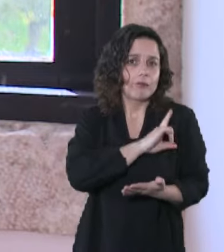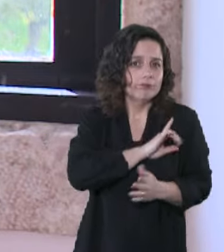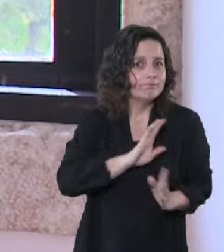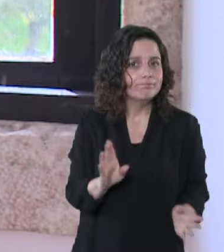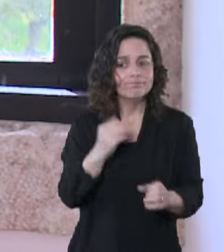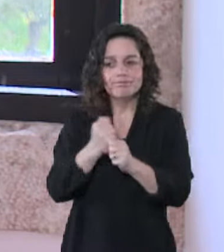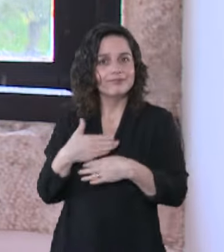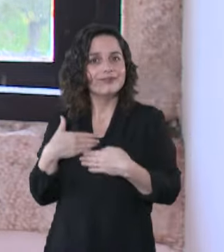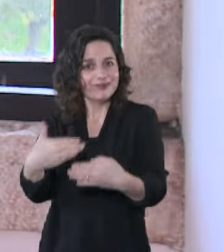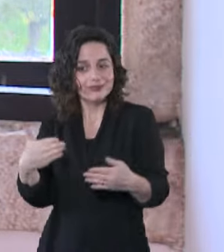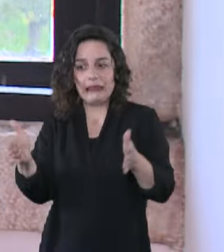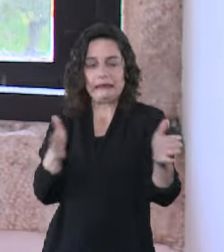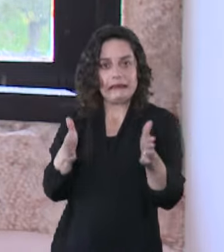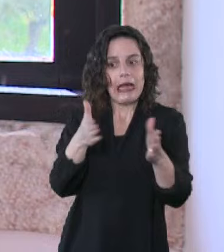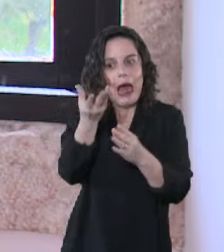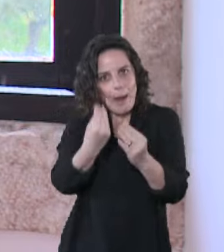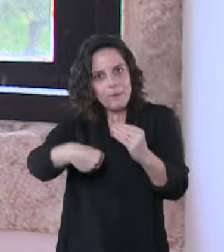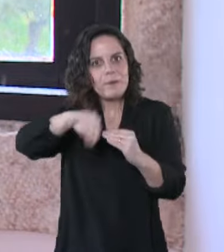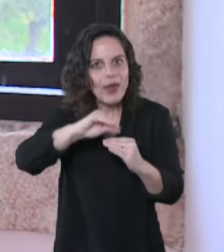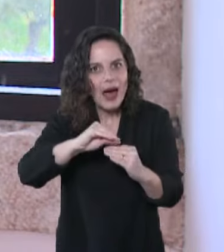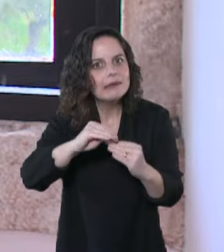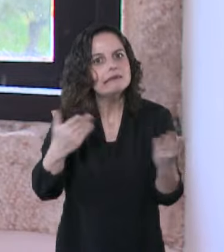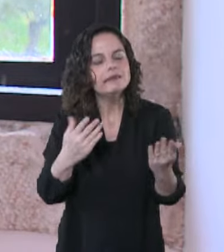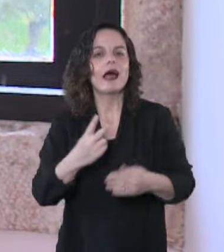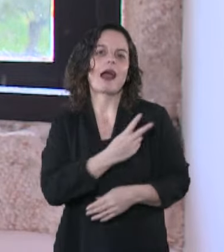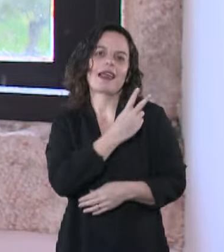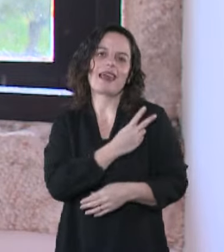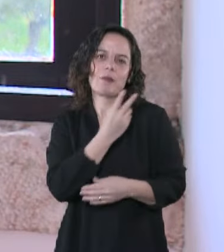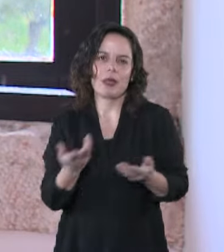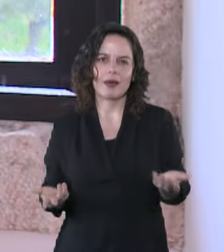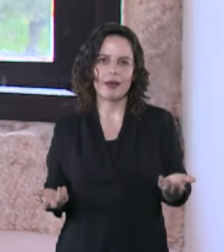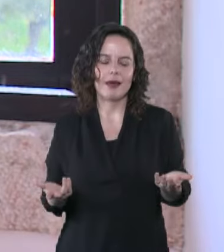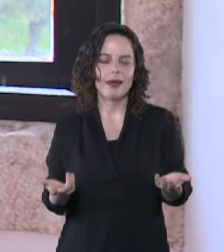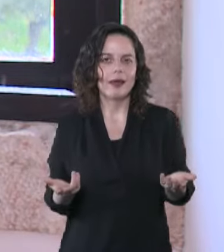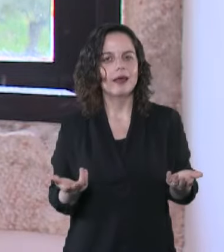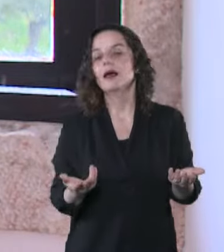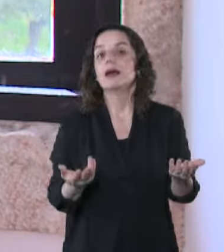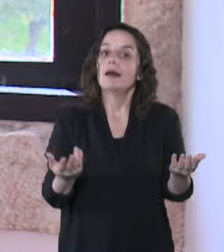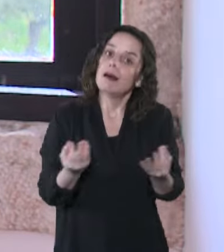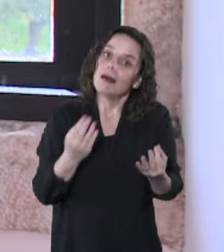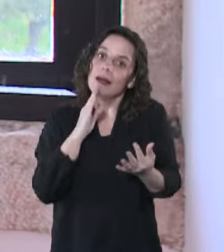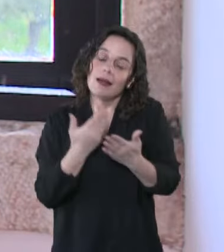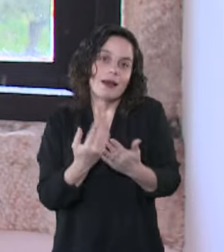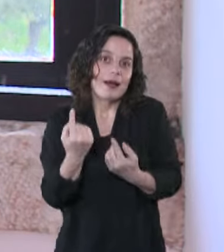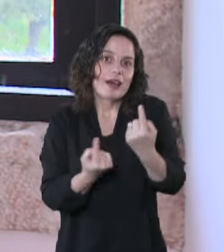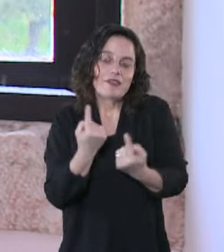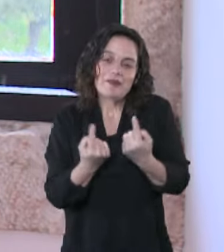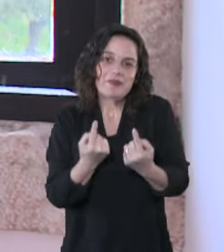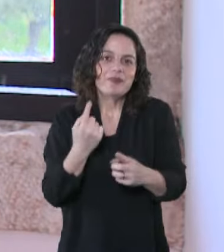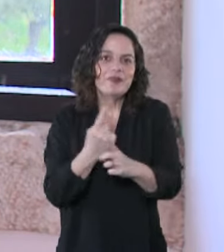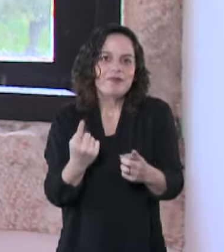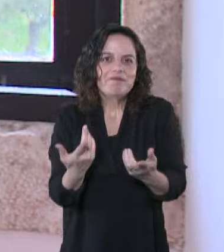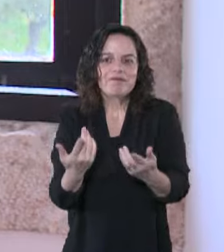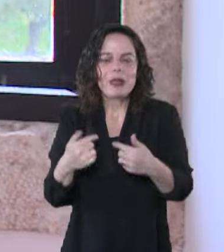profissional. E agora acrescentam mais uma que é académica e portanto, por vezes, e como eles